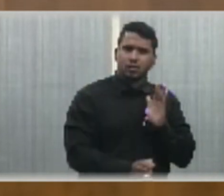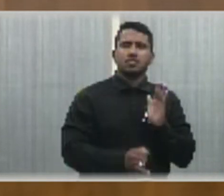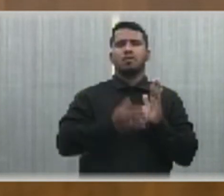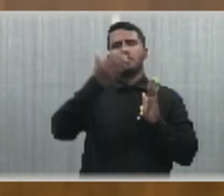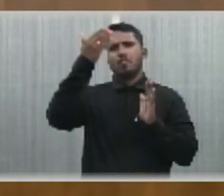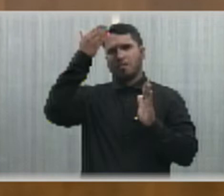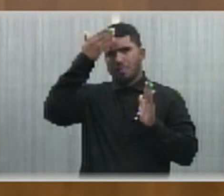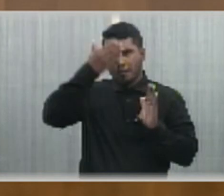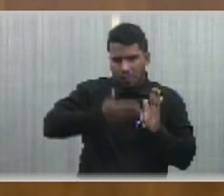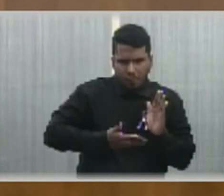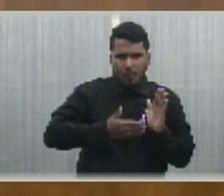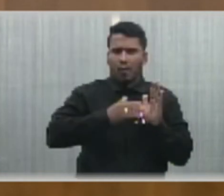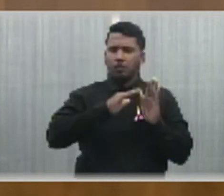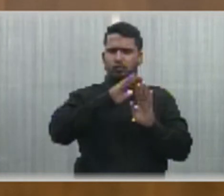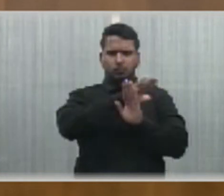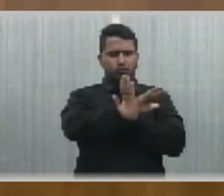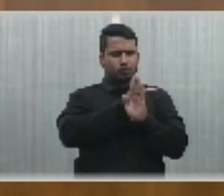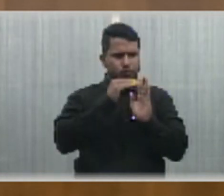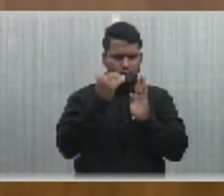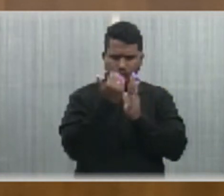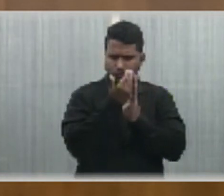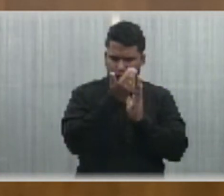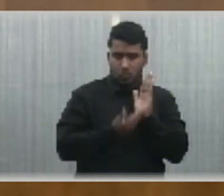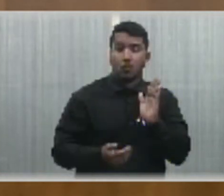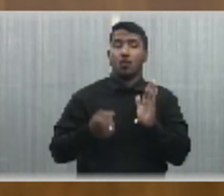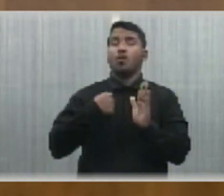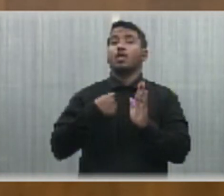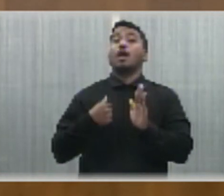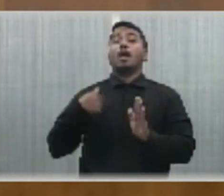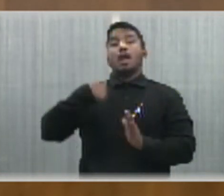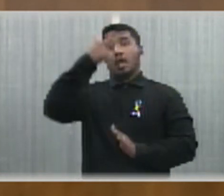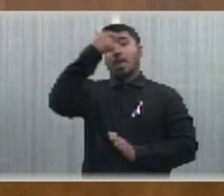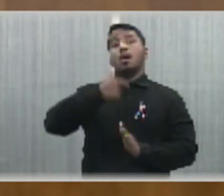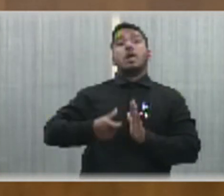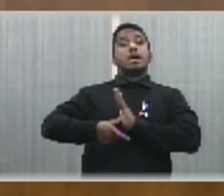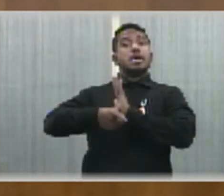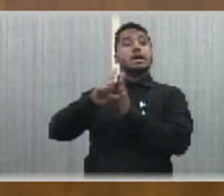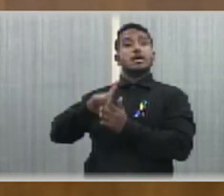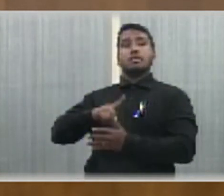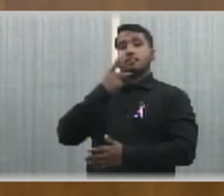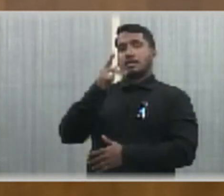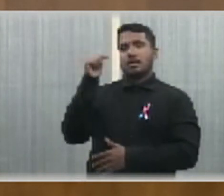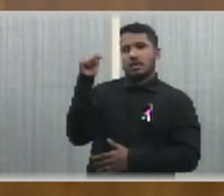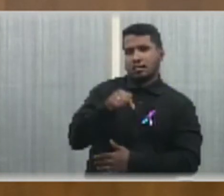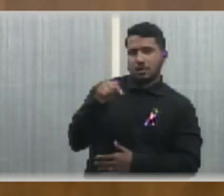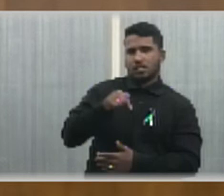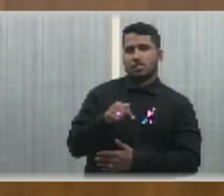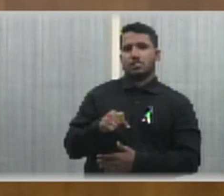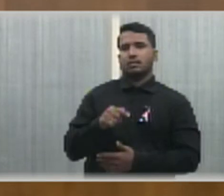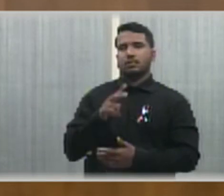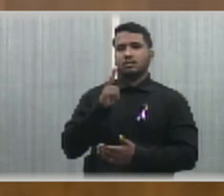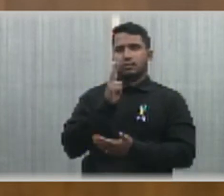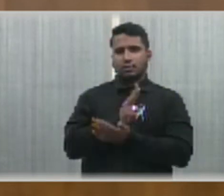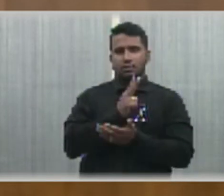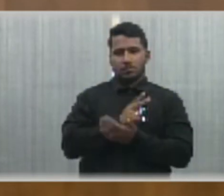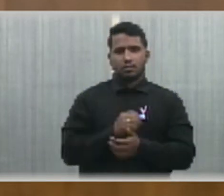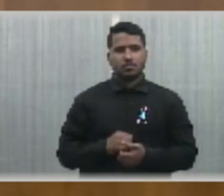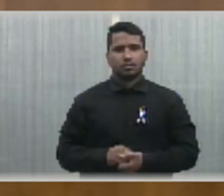atestou tudo aquilo que eu vinha colocando aqui na tribuna desta casa.